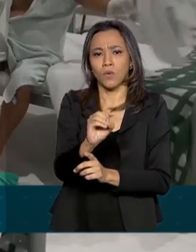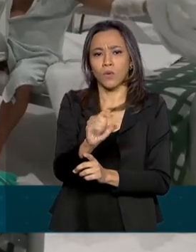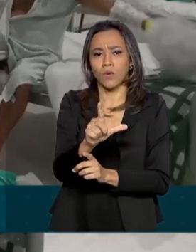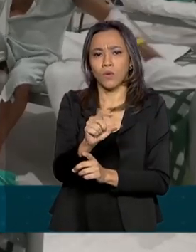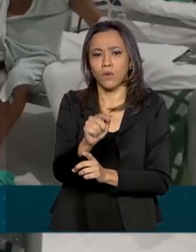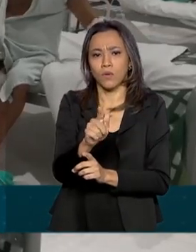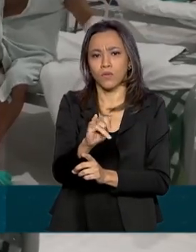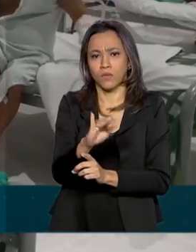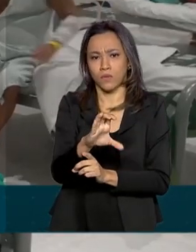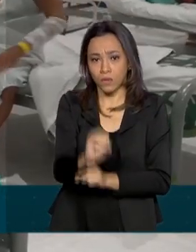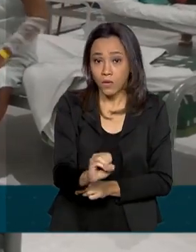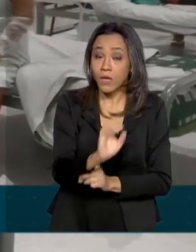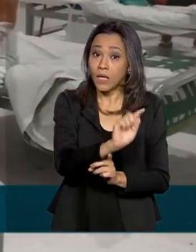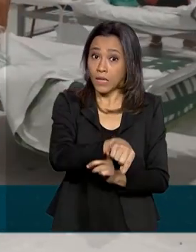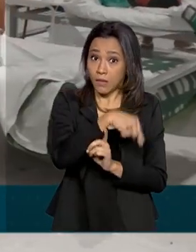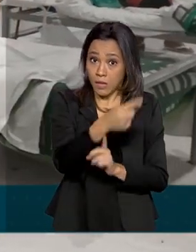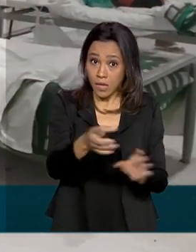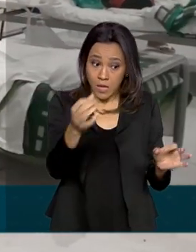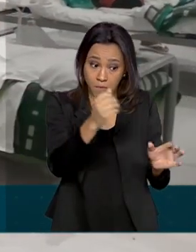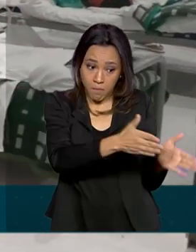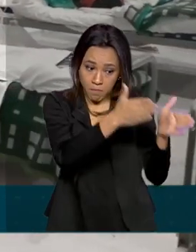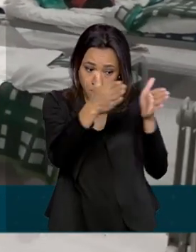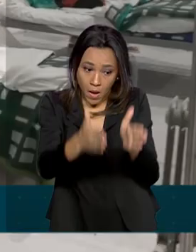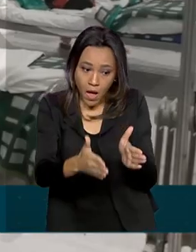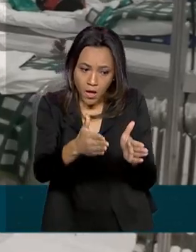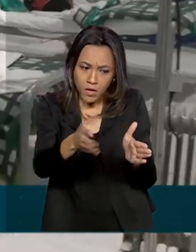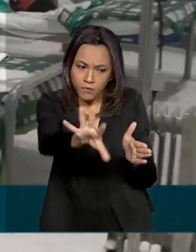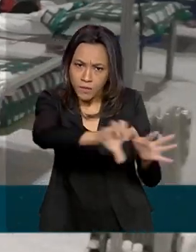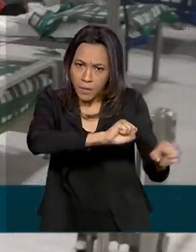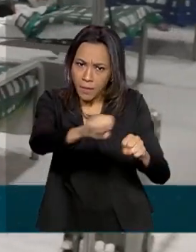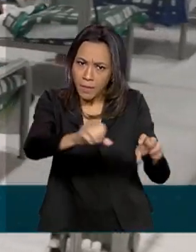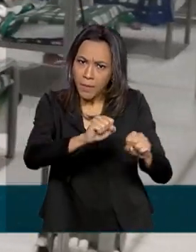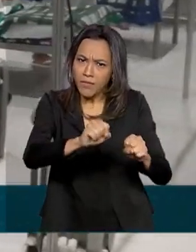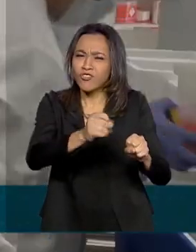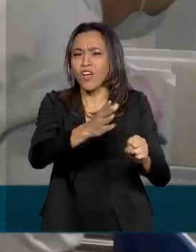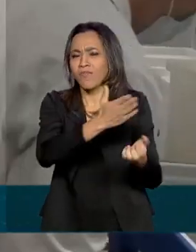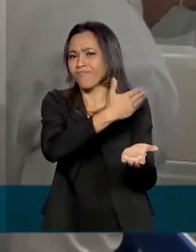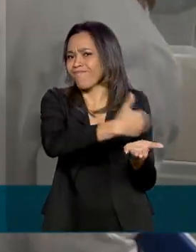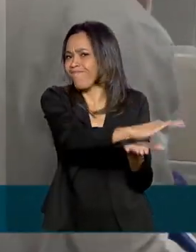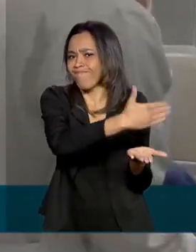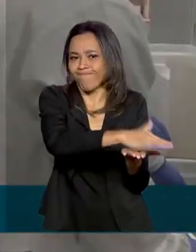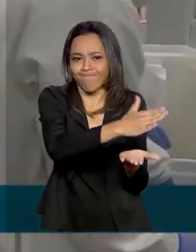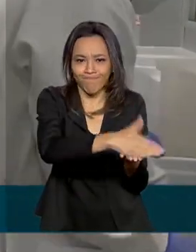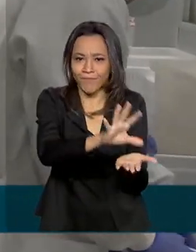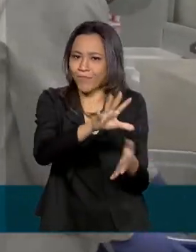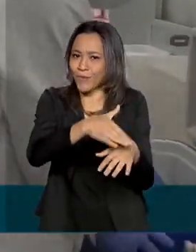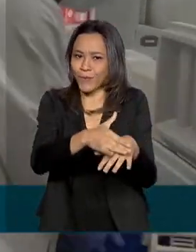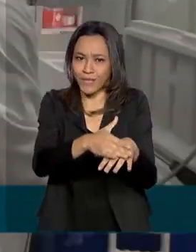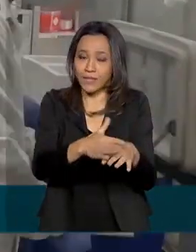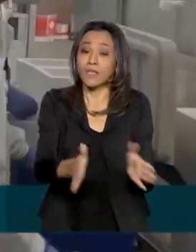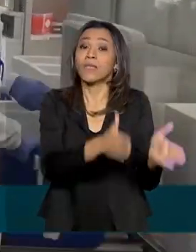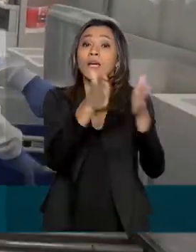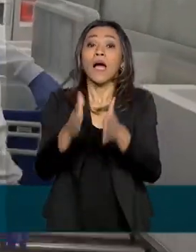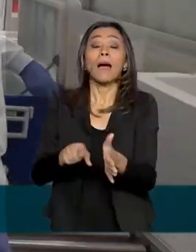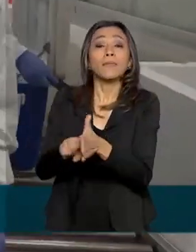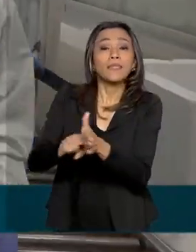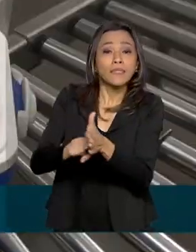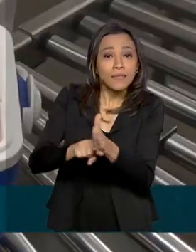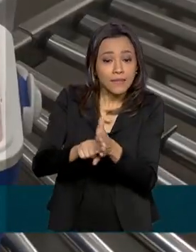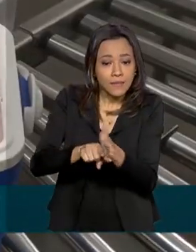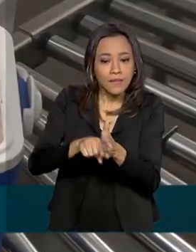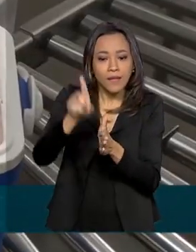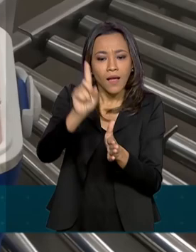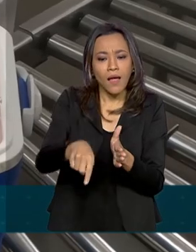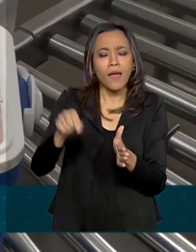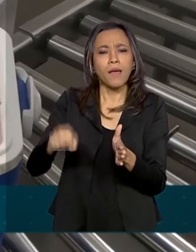Nessa etapa, os que já tiveram a Covid-19 são descartados. A pesquisa é financiada pela Fundação Lehman